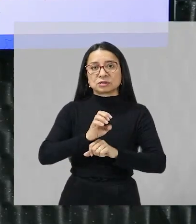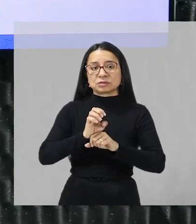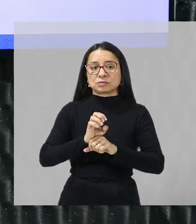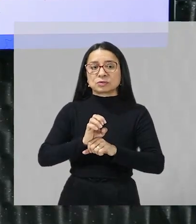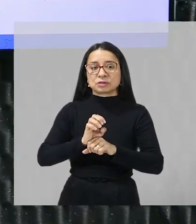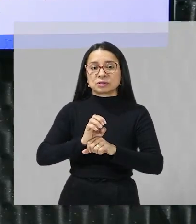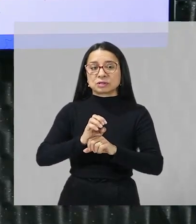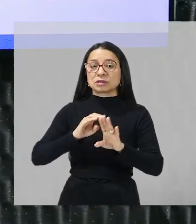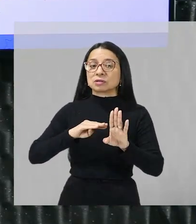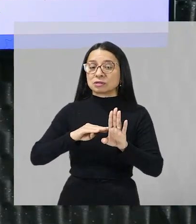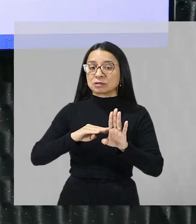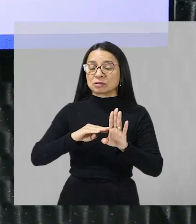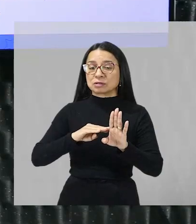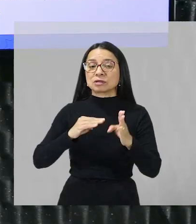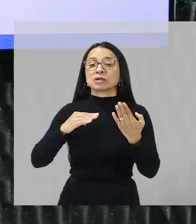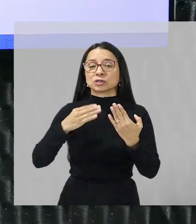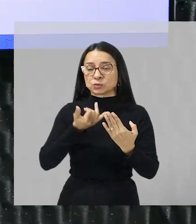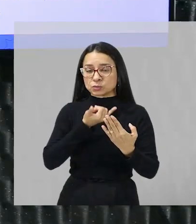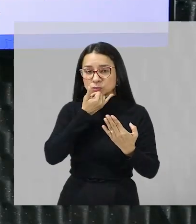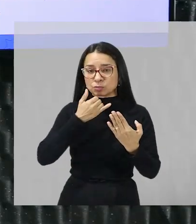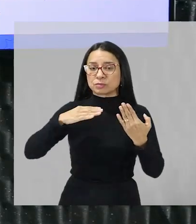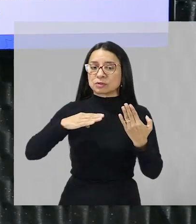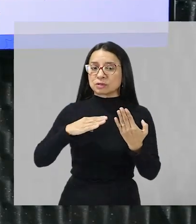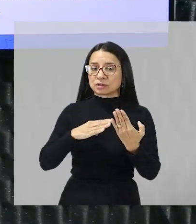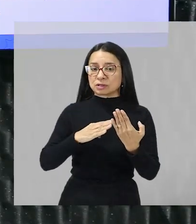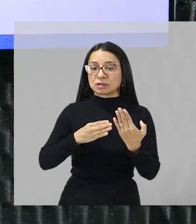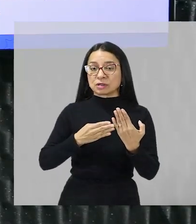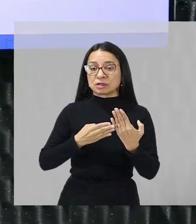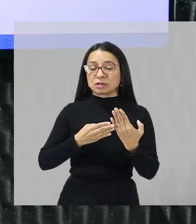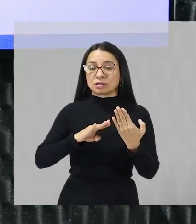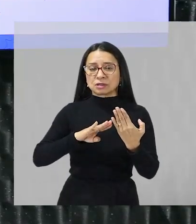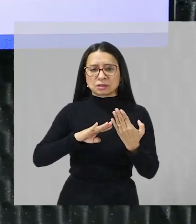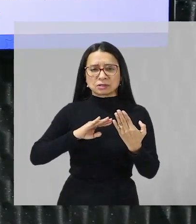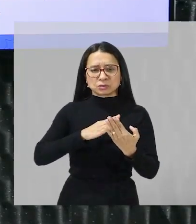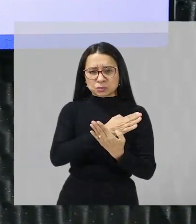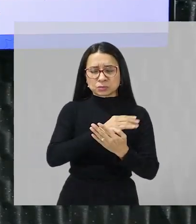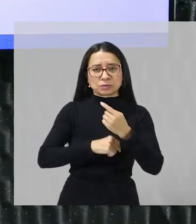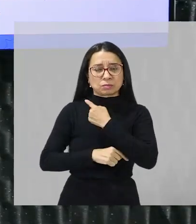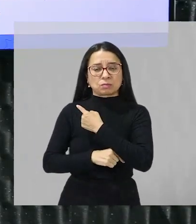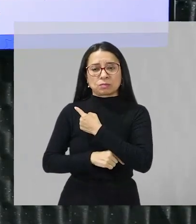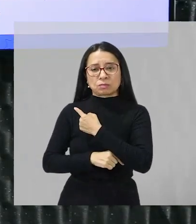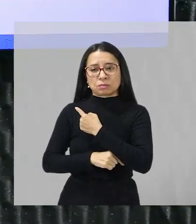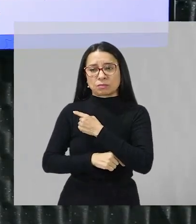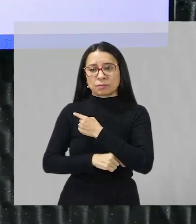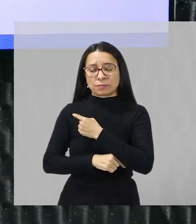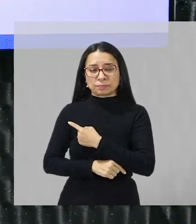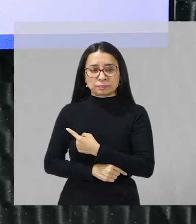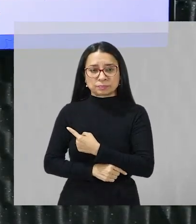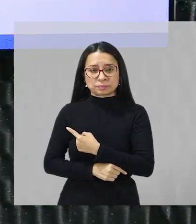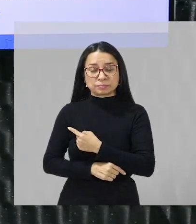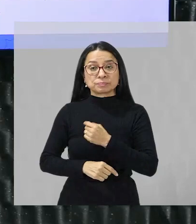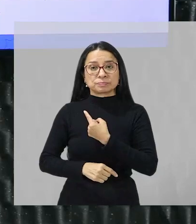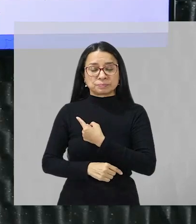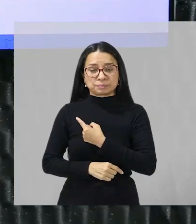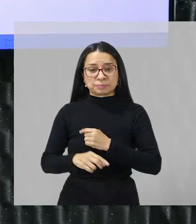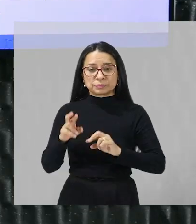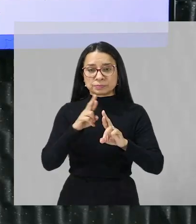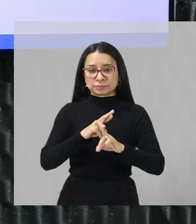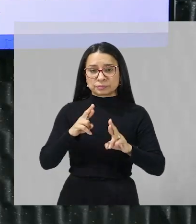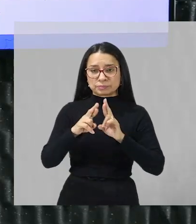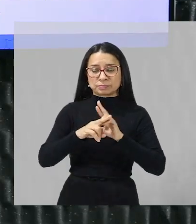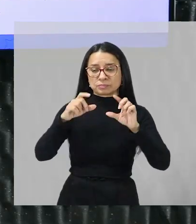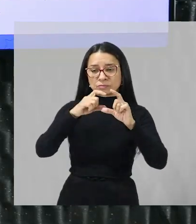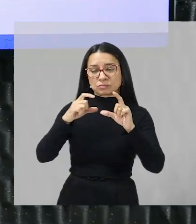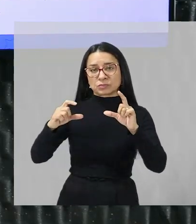masculinidade. Opa, olha aqui, ó, grifou. Não existência de um único tipo de masculinidade, enfatizando que